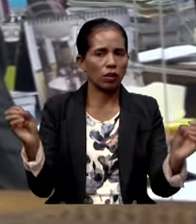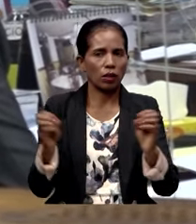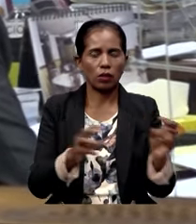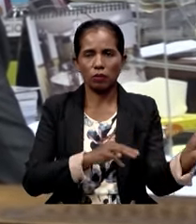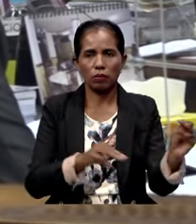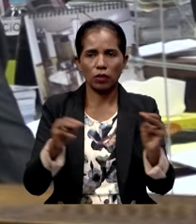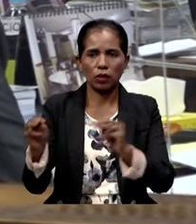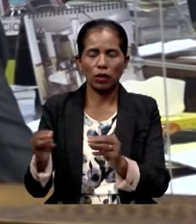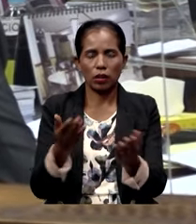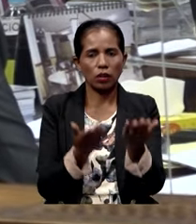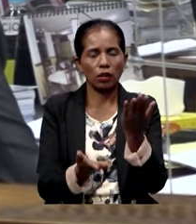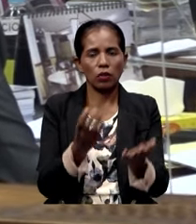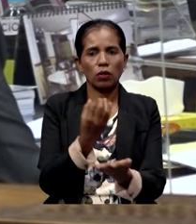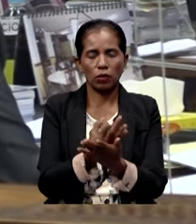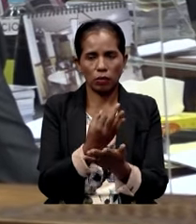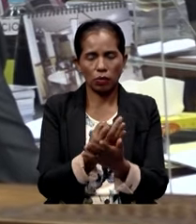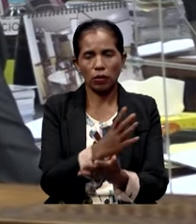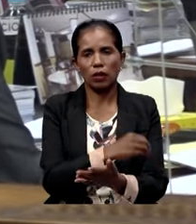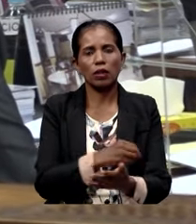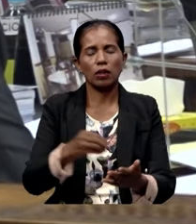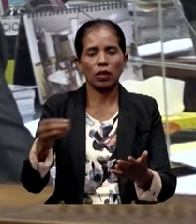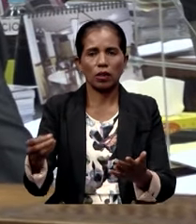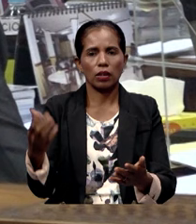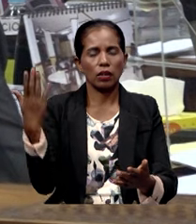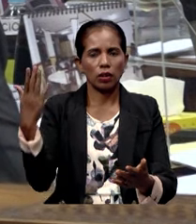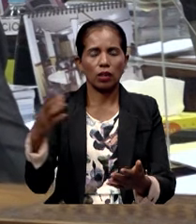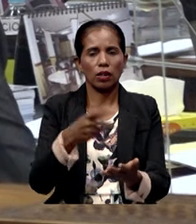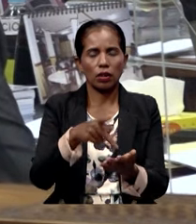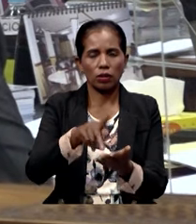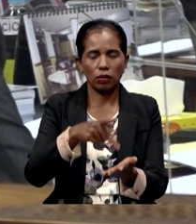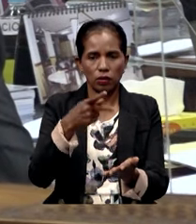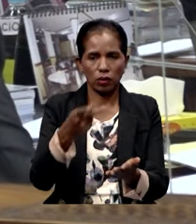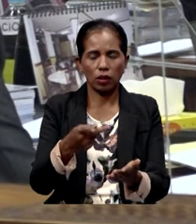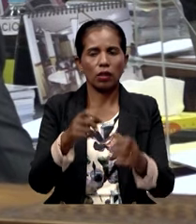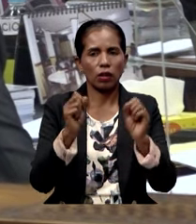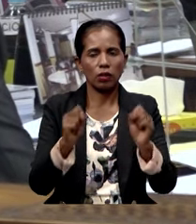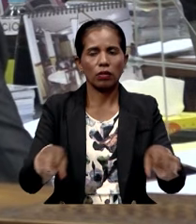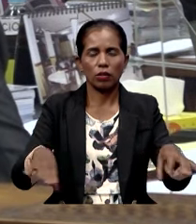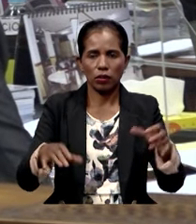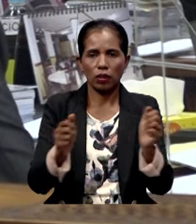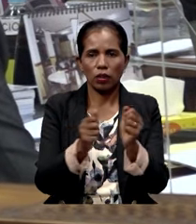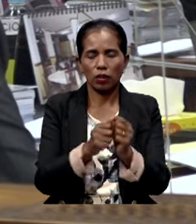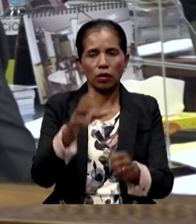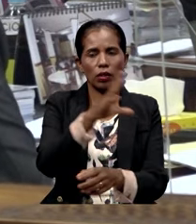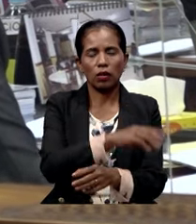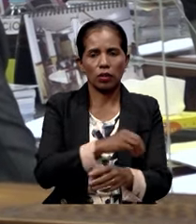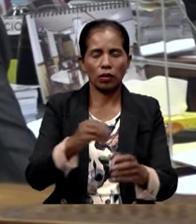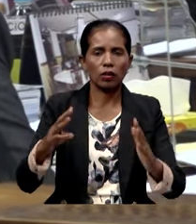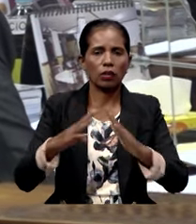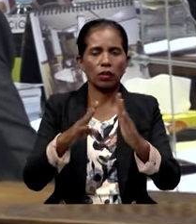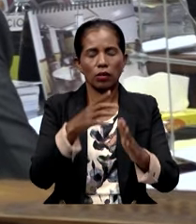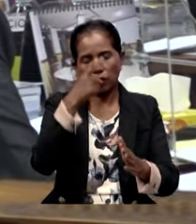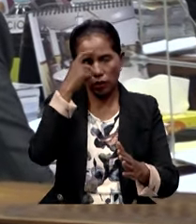mudança tetu orçamental, mai be ia sofrimento balum ia parte salário no vencimento, bens do serviço, correntes no capital menor,